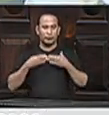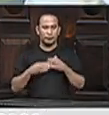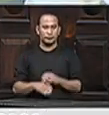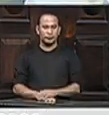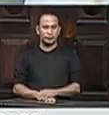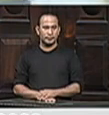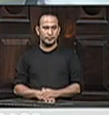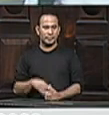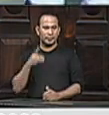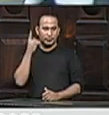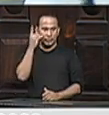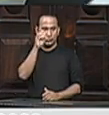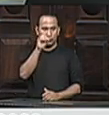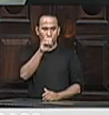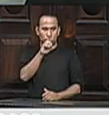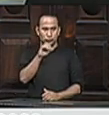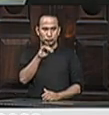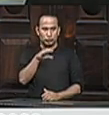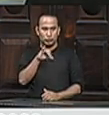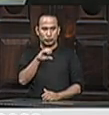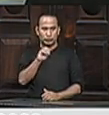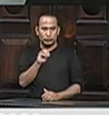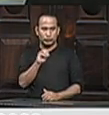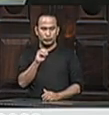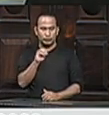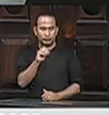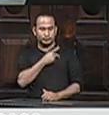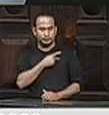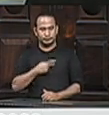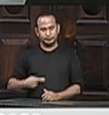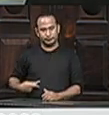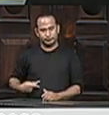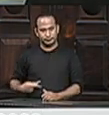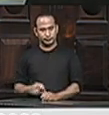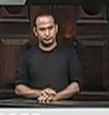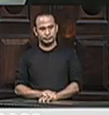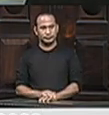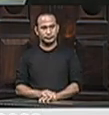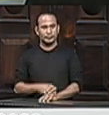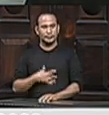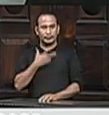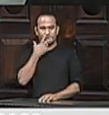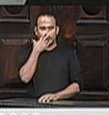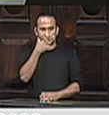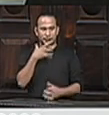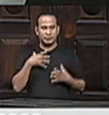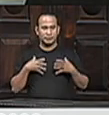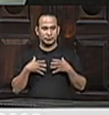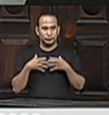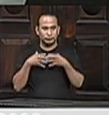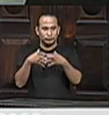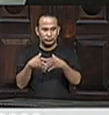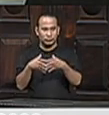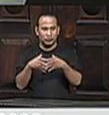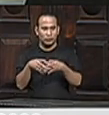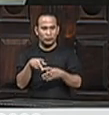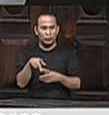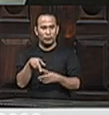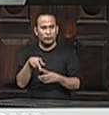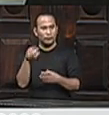meu parecer pela Comissão de Economia é contrário. Voto divergente, presidente. Voto divergente, deputado Edson Albertazzi. Voto